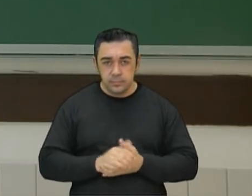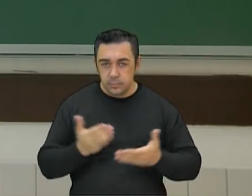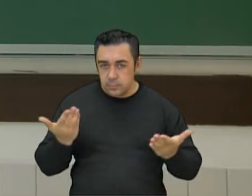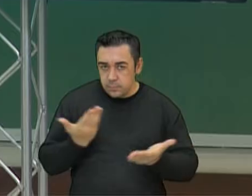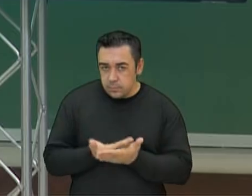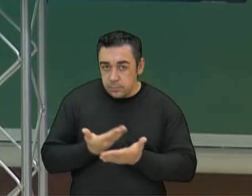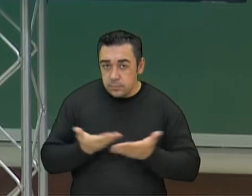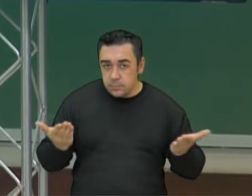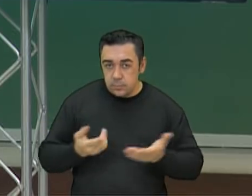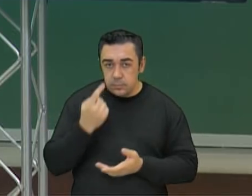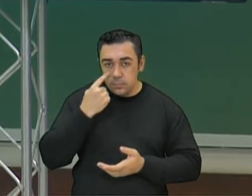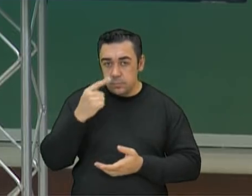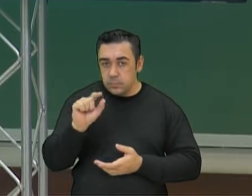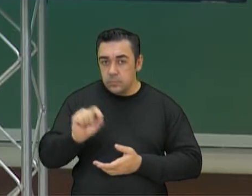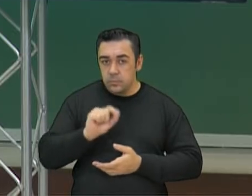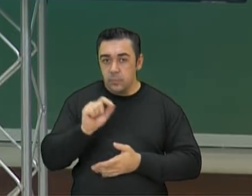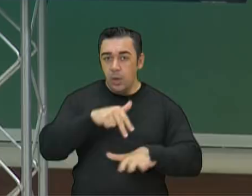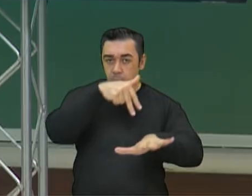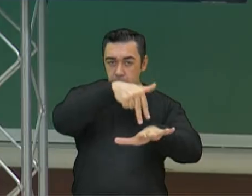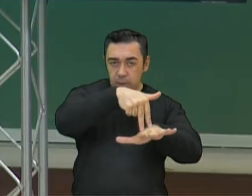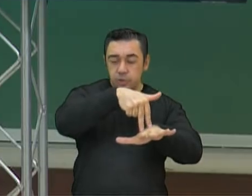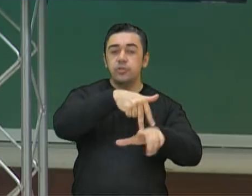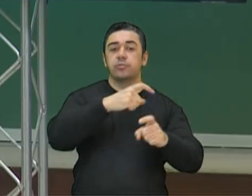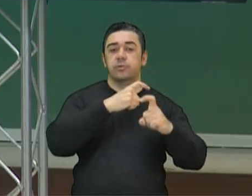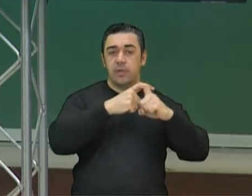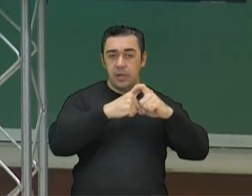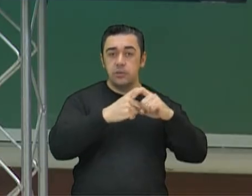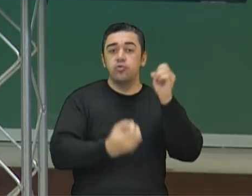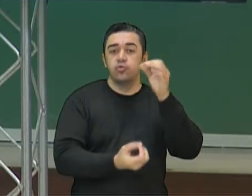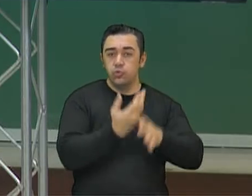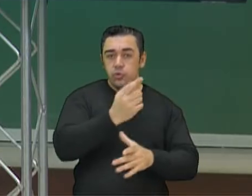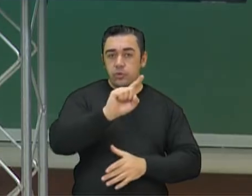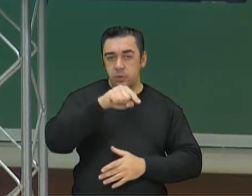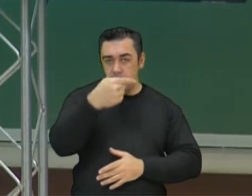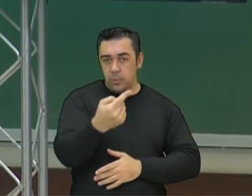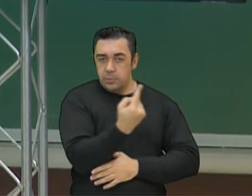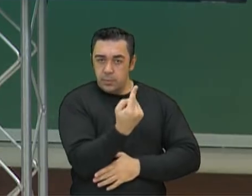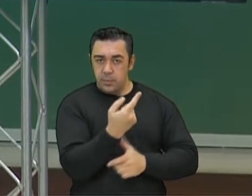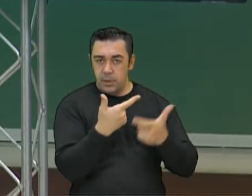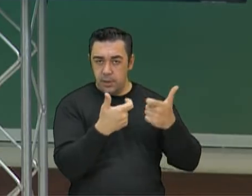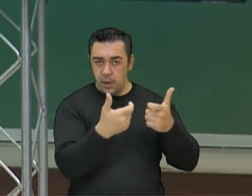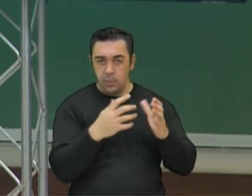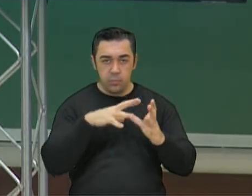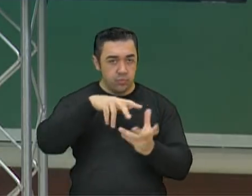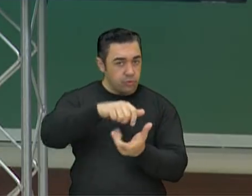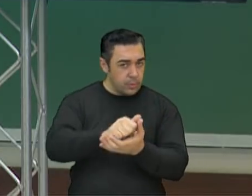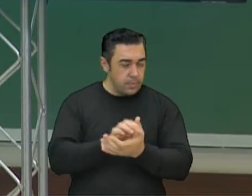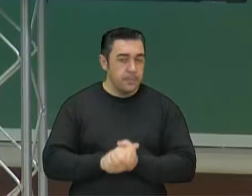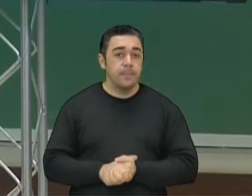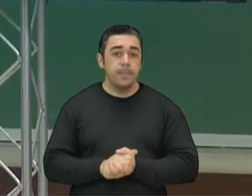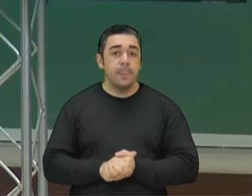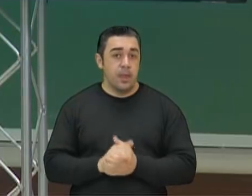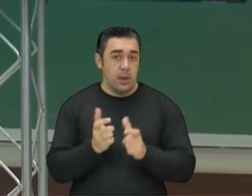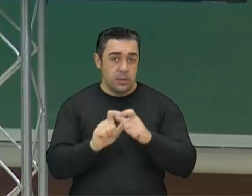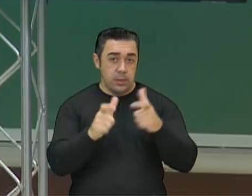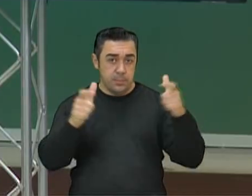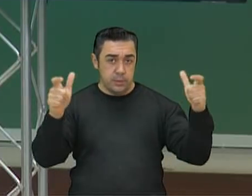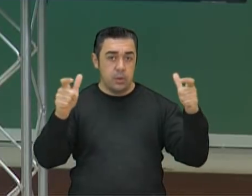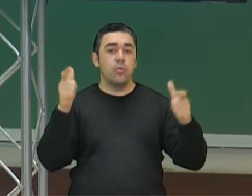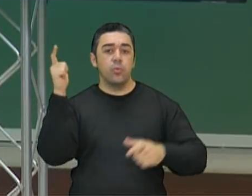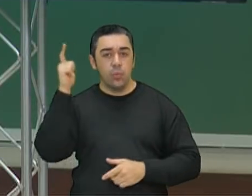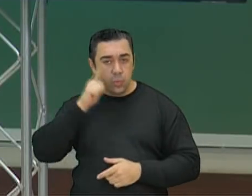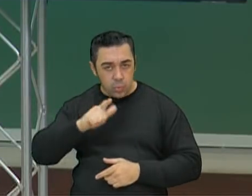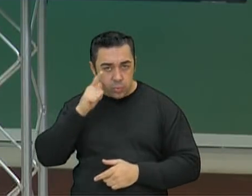hoje, então, você viu que o Partido Nazista surgiu após a Primeira Guerra Mundial. E ele cresceu e chegou